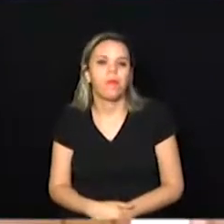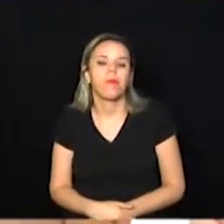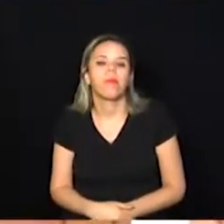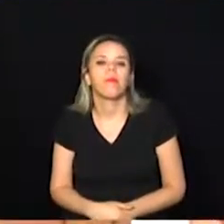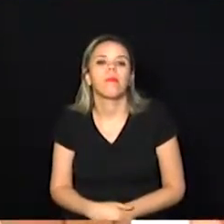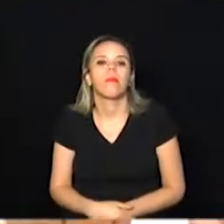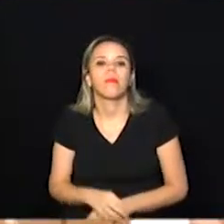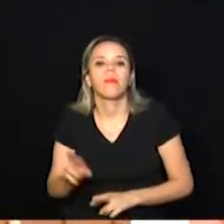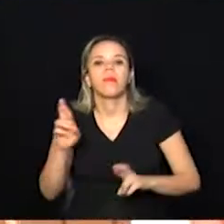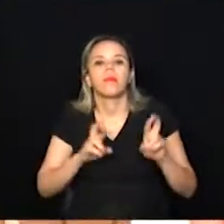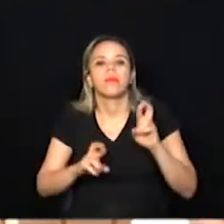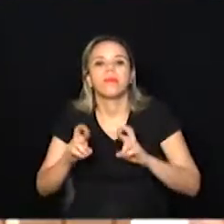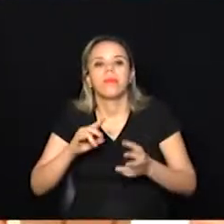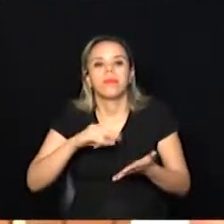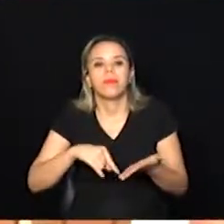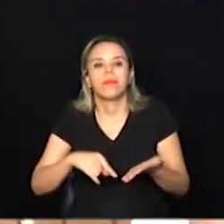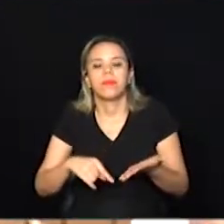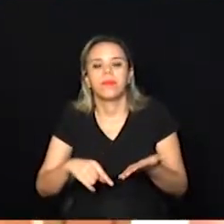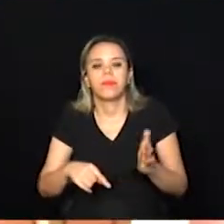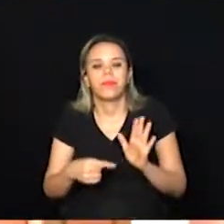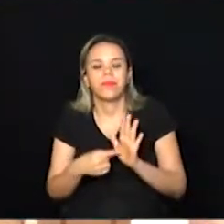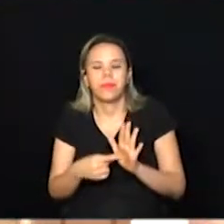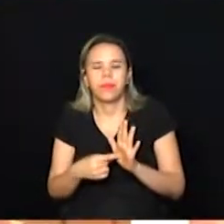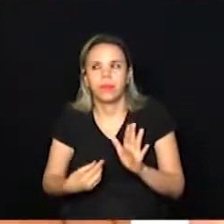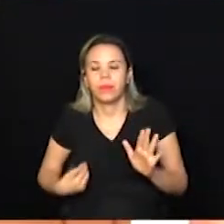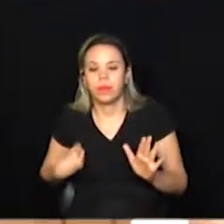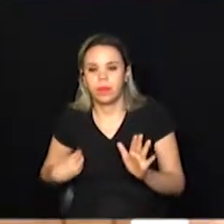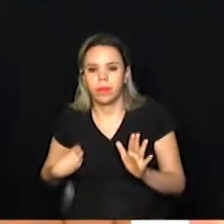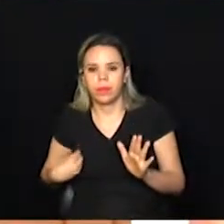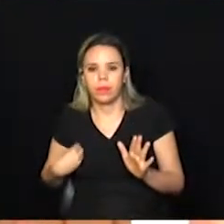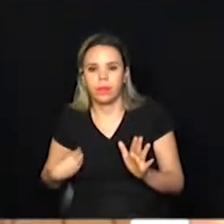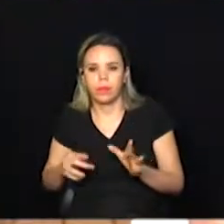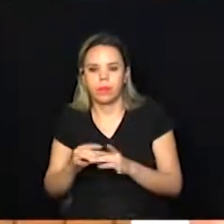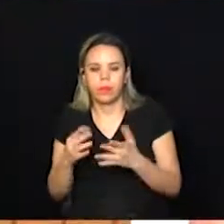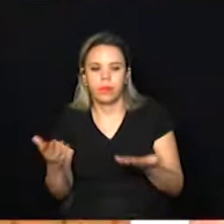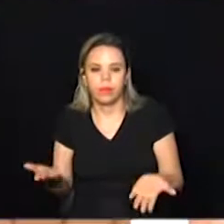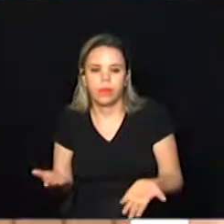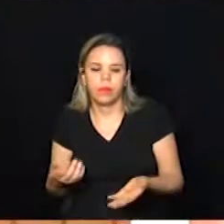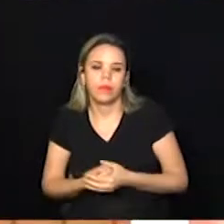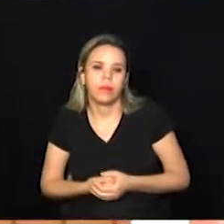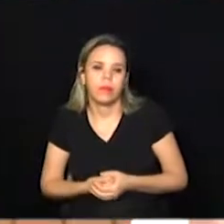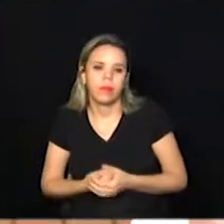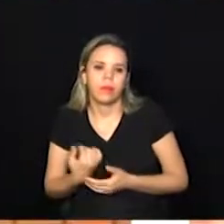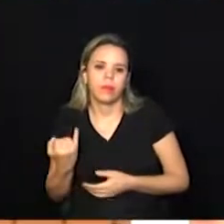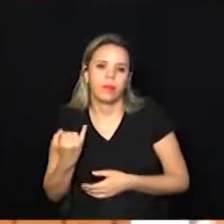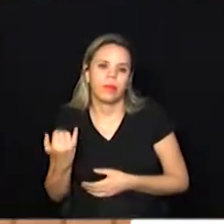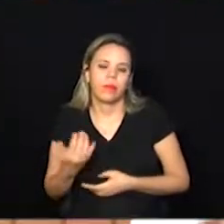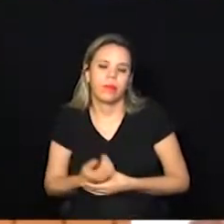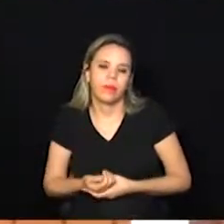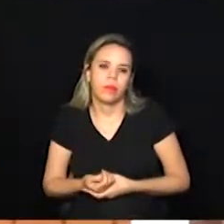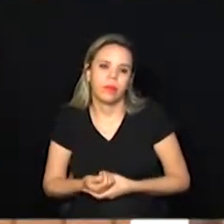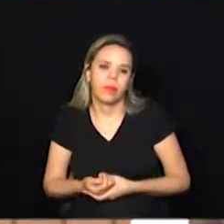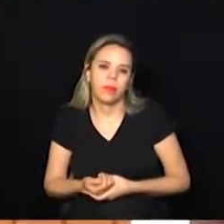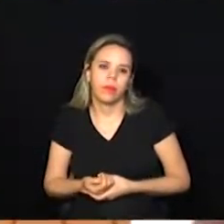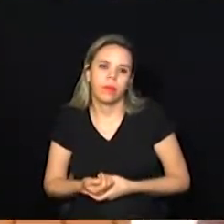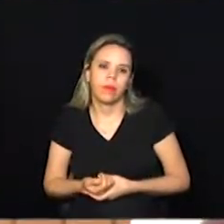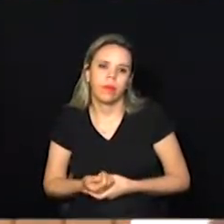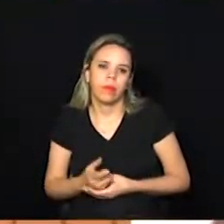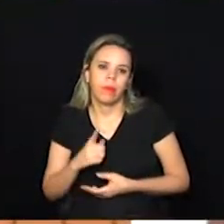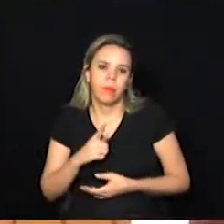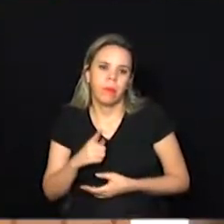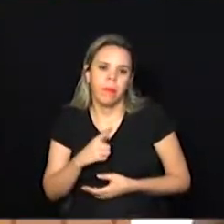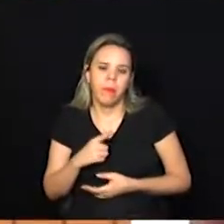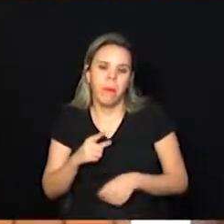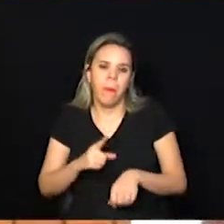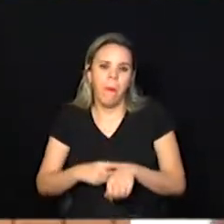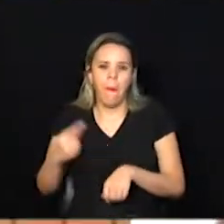eu vou analisar esse documento que vocês disponibilizaram aqui para nós, que é bastante importante, mas tem um ponto assim que na